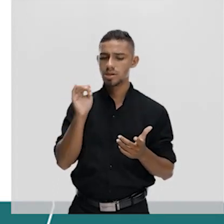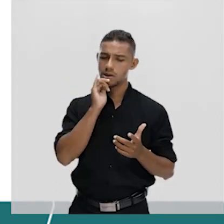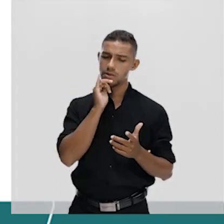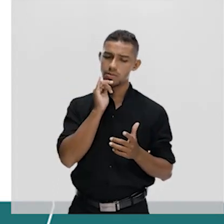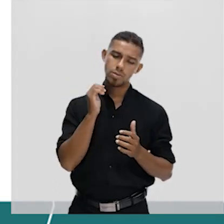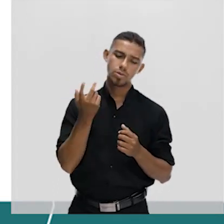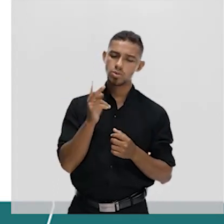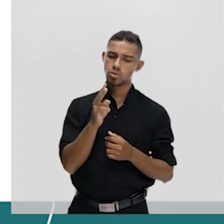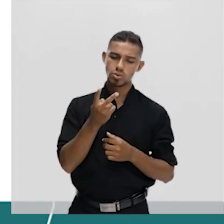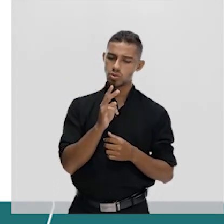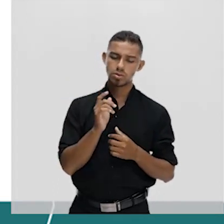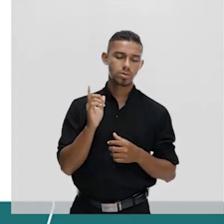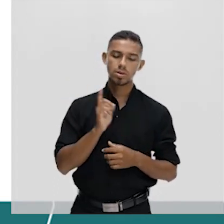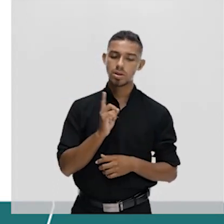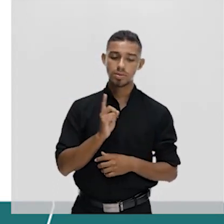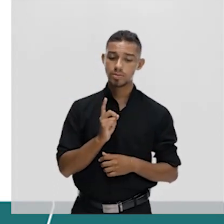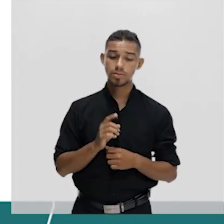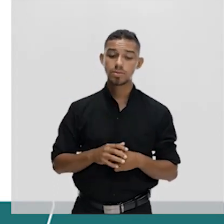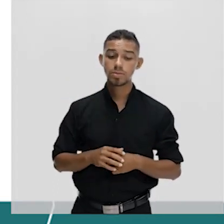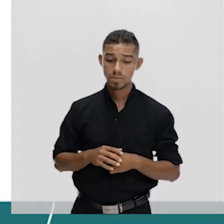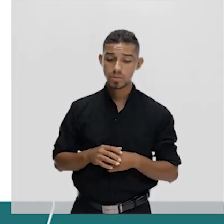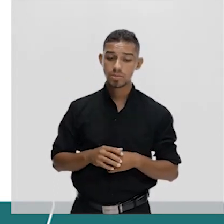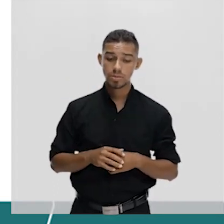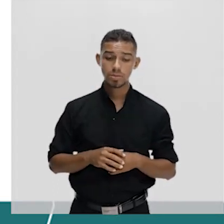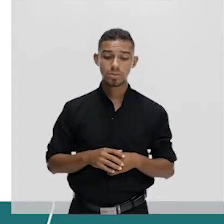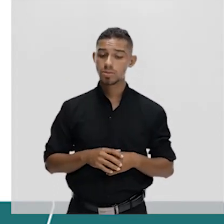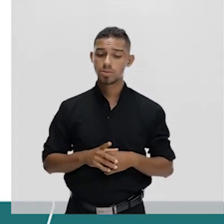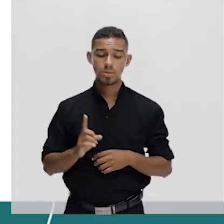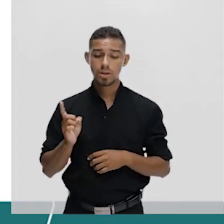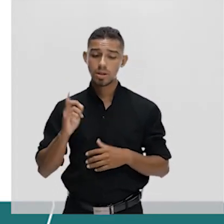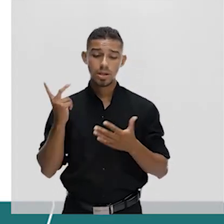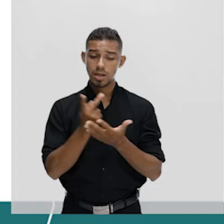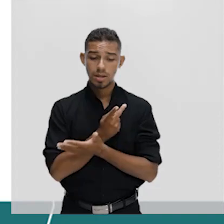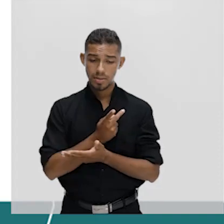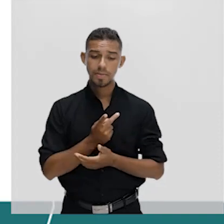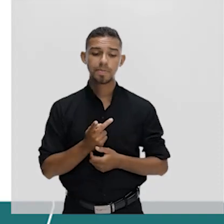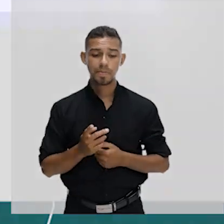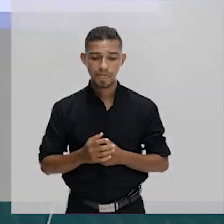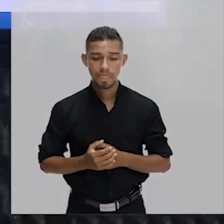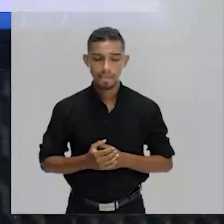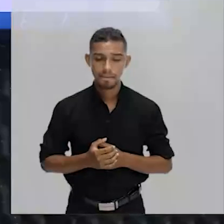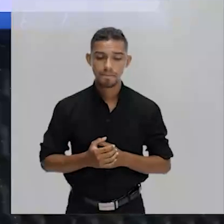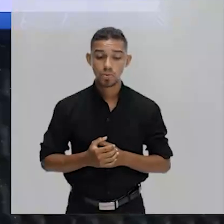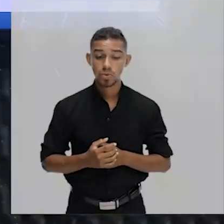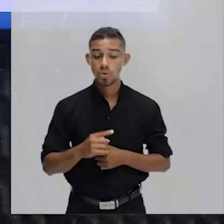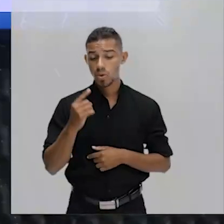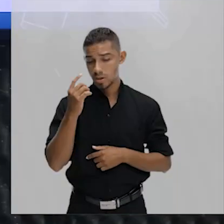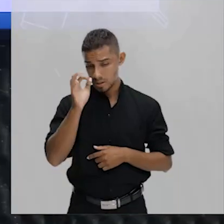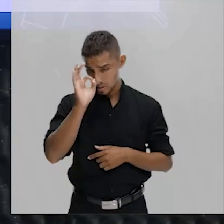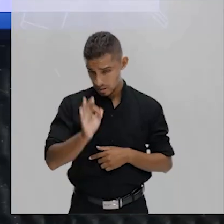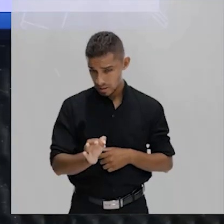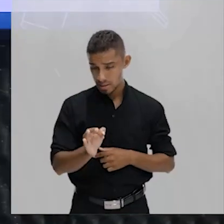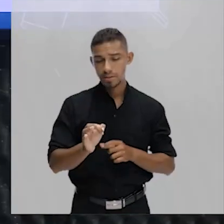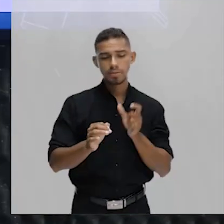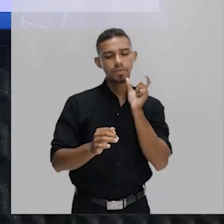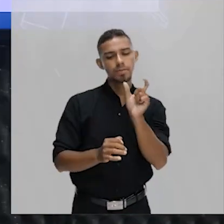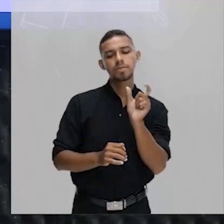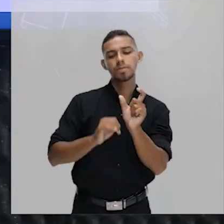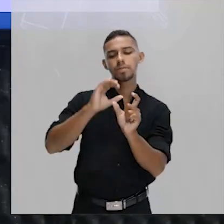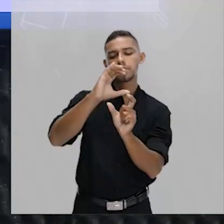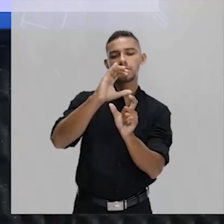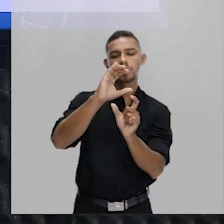pode ter dois particípios. Mas não, eu havia chego cedo. Não dá certo, né, turma? O único particípio de chegar